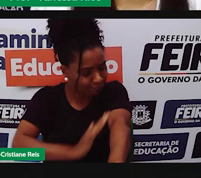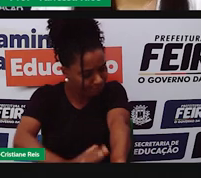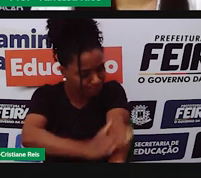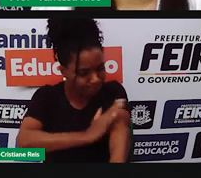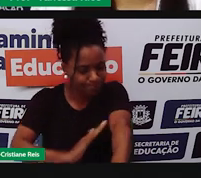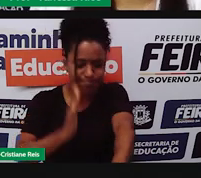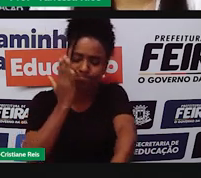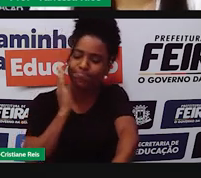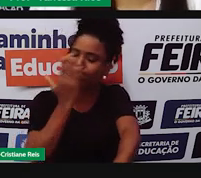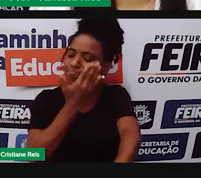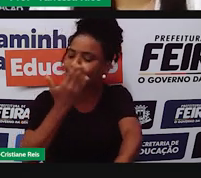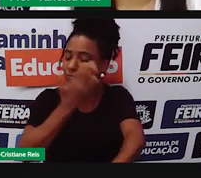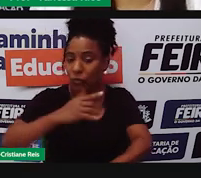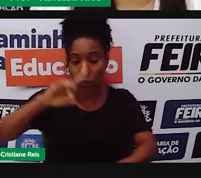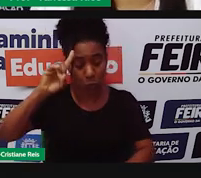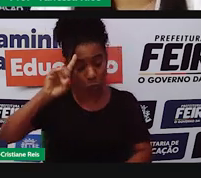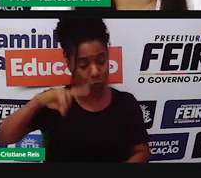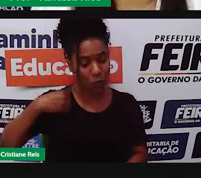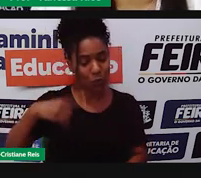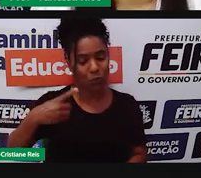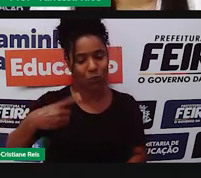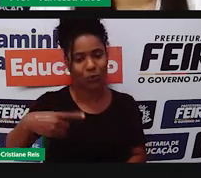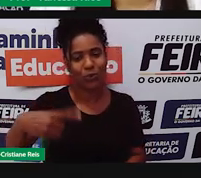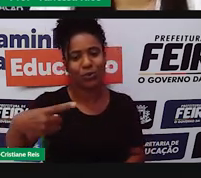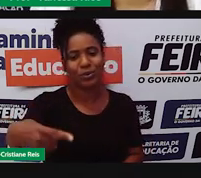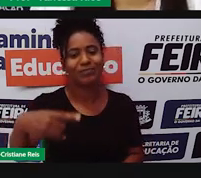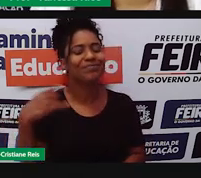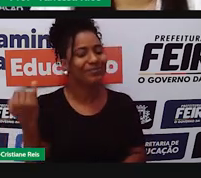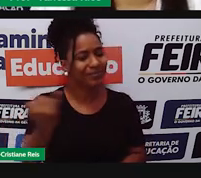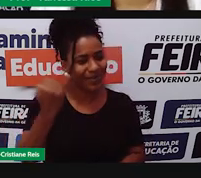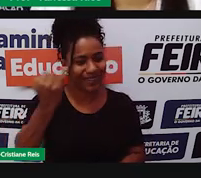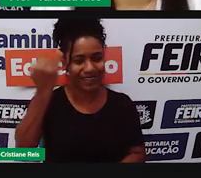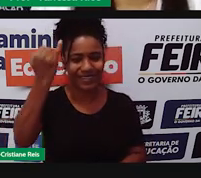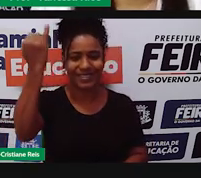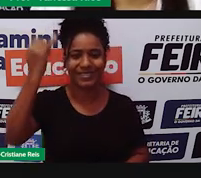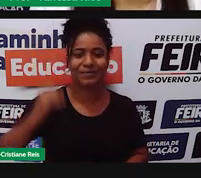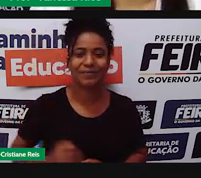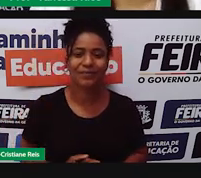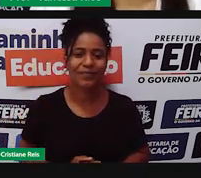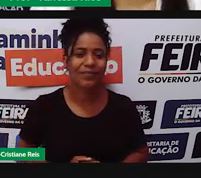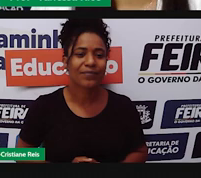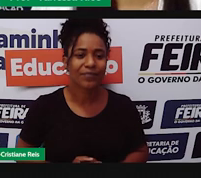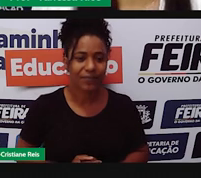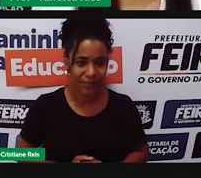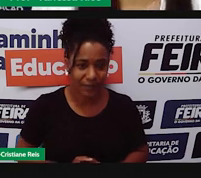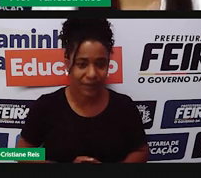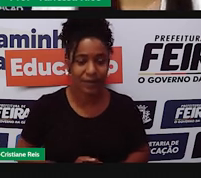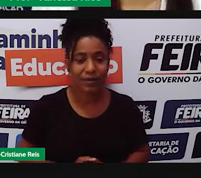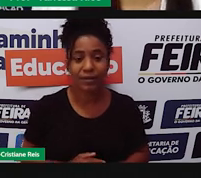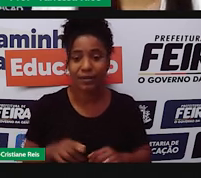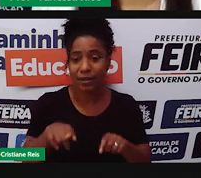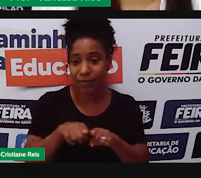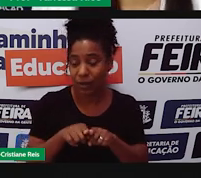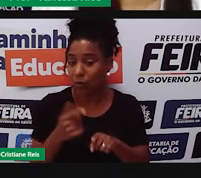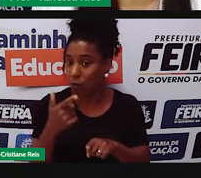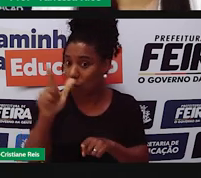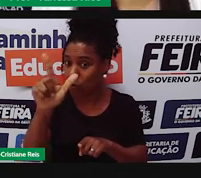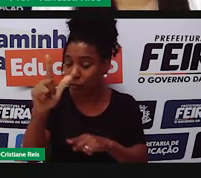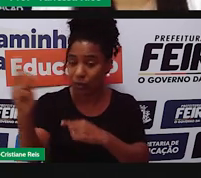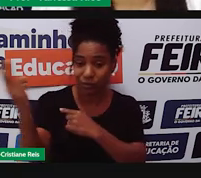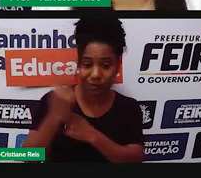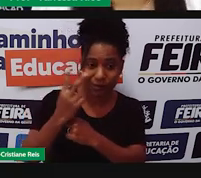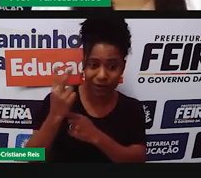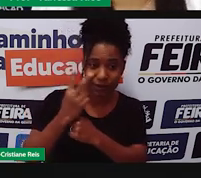cotidiano, fazer parte aí da nossa rotina. E é interessante apresentar outros instrumentos de proteção,